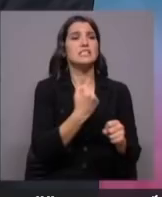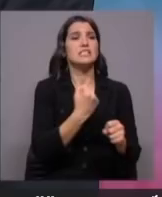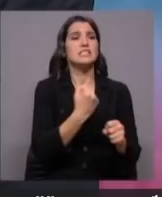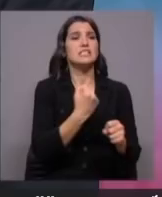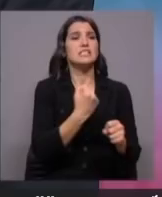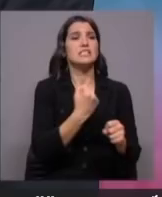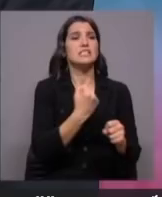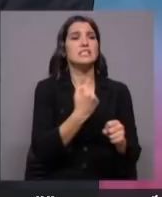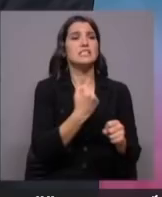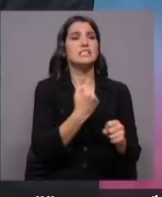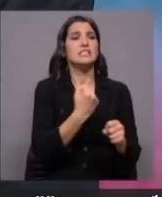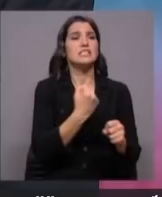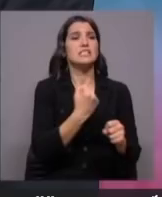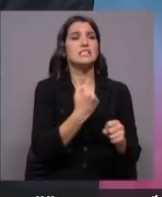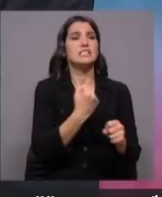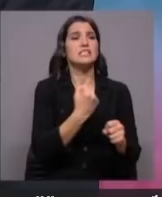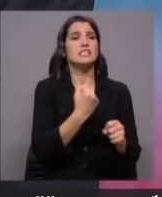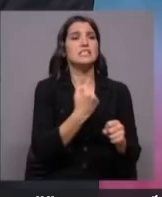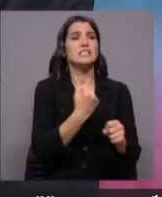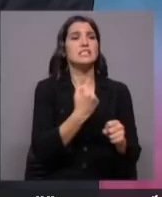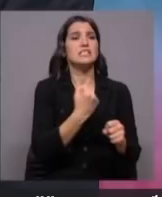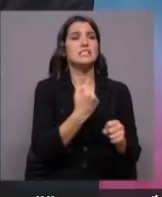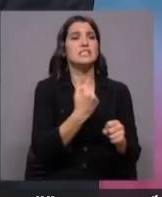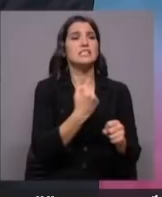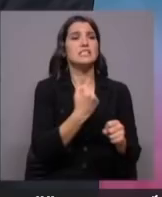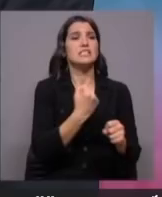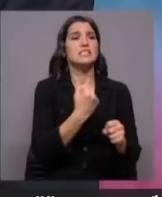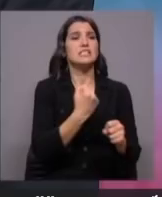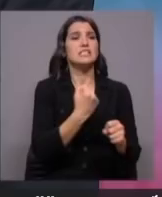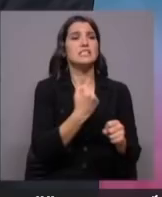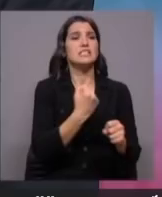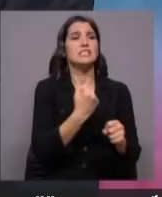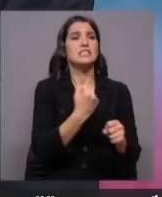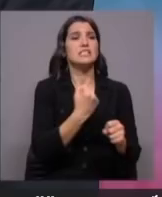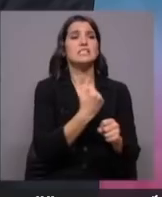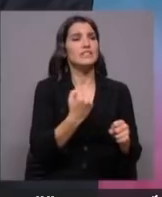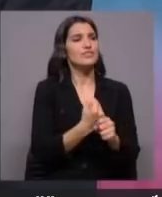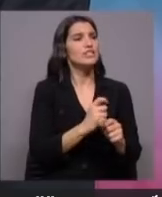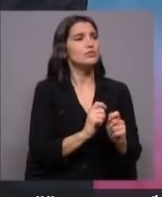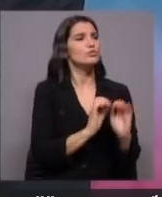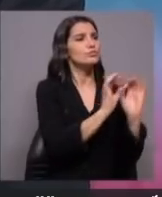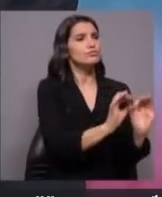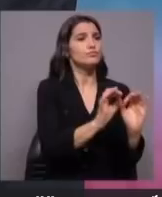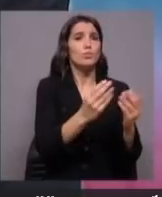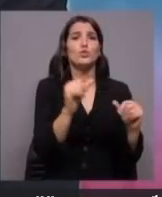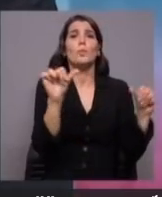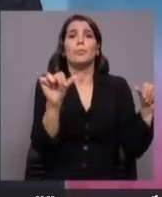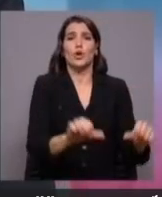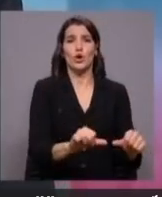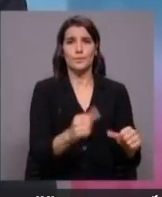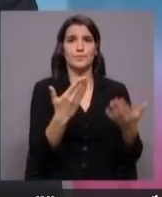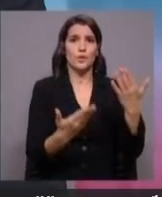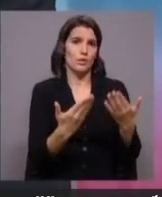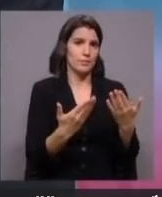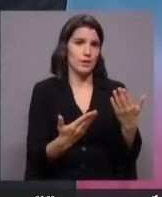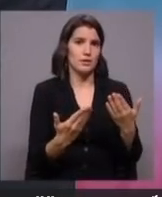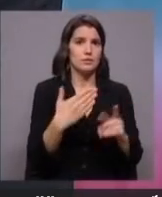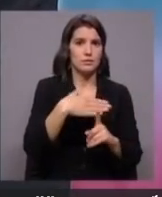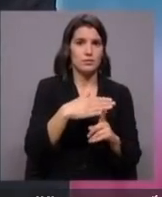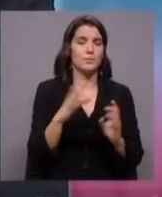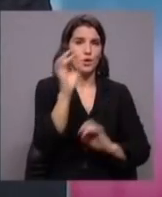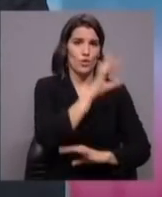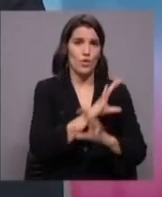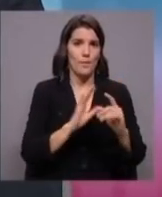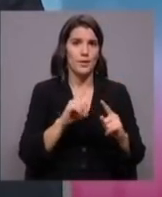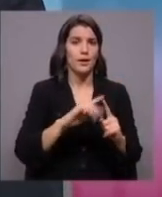basicamente, tipo, deixaram falir os bancos quase todos, meu, naquela altura. do que essa mesma média europeia. Portanto,